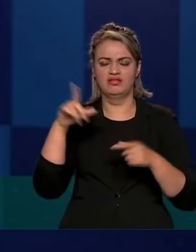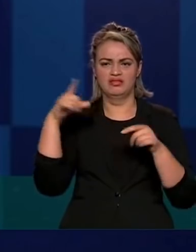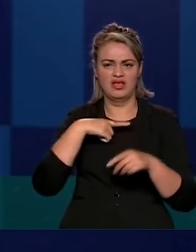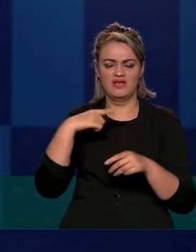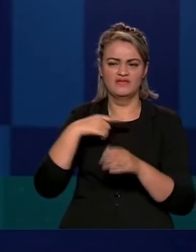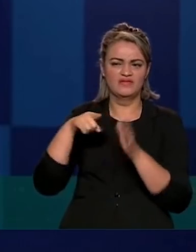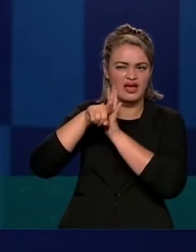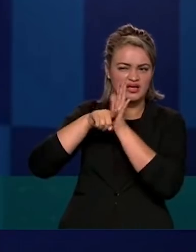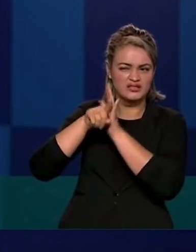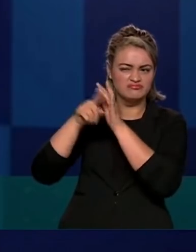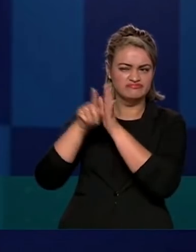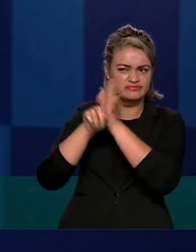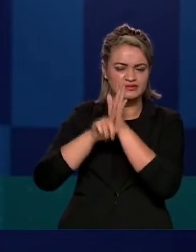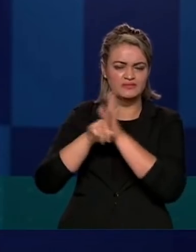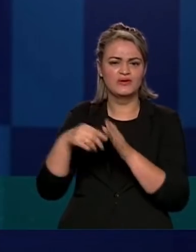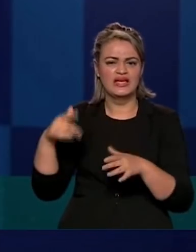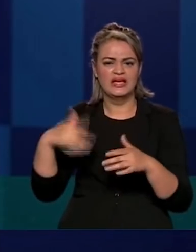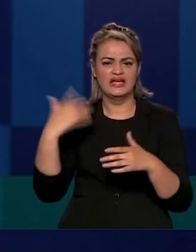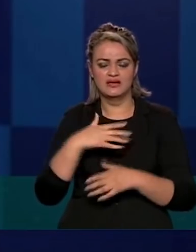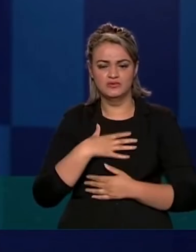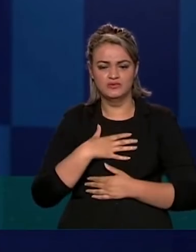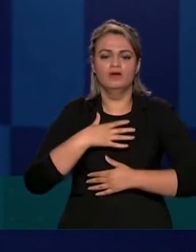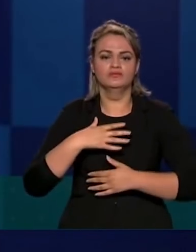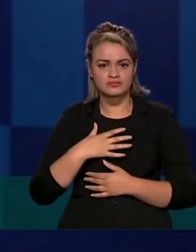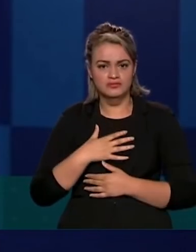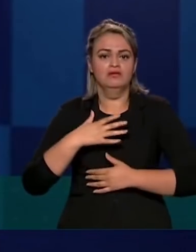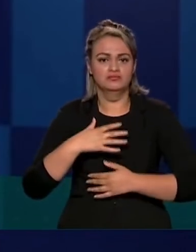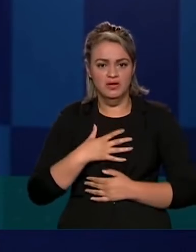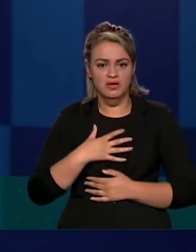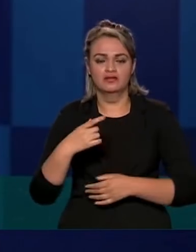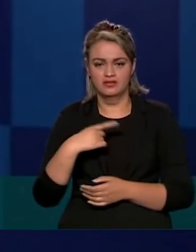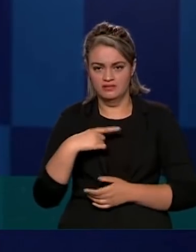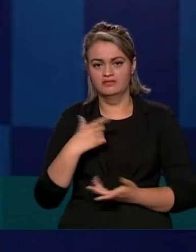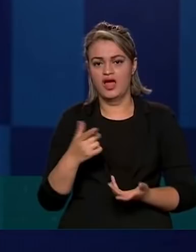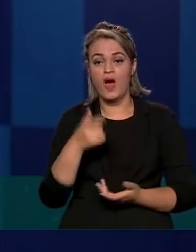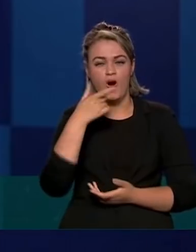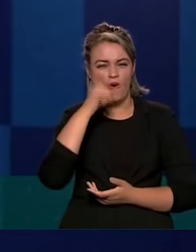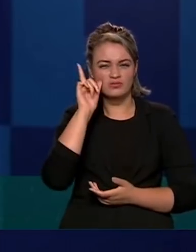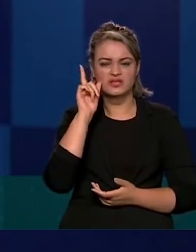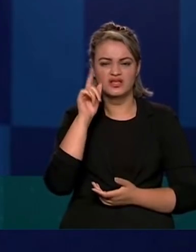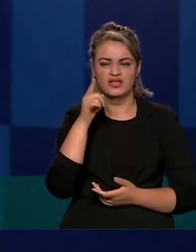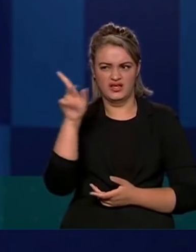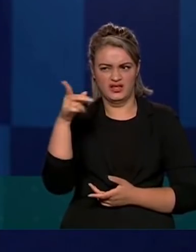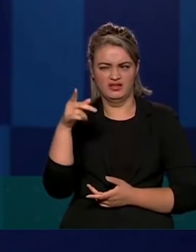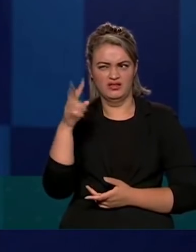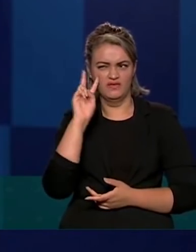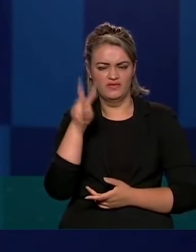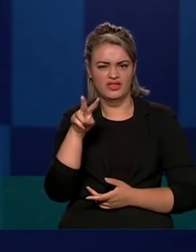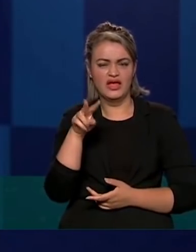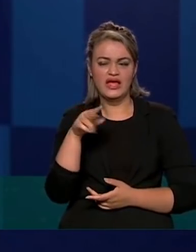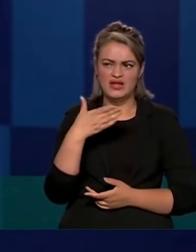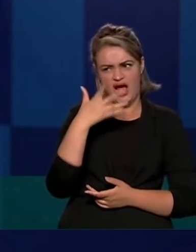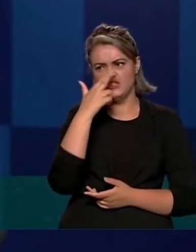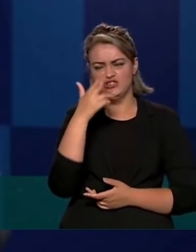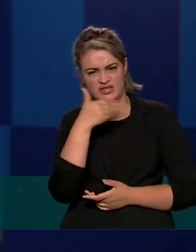questão reflexa e ele está com muitos soluços. Eu achei que ontem, na solenidade que eu estive com ele, ele estava meio